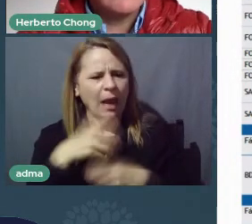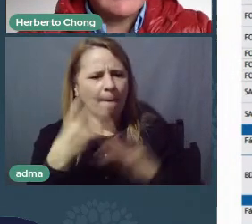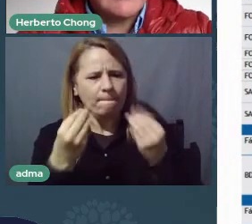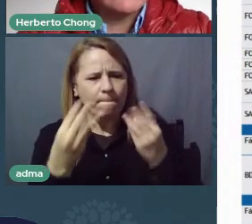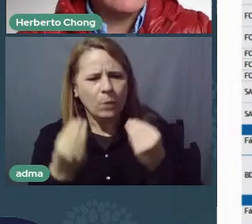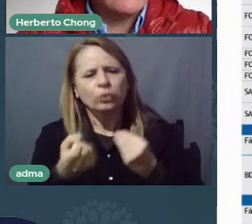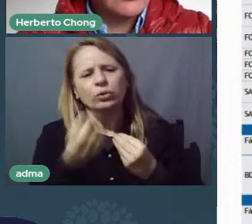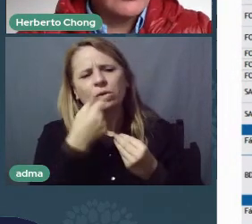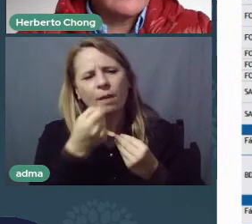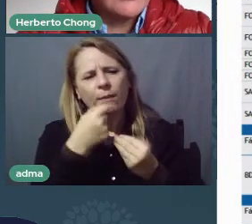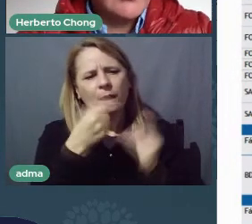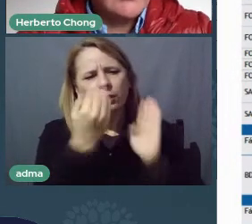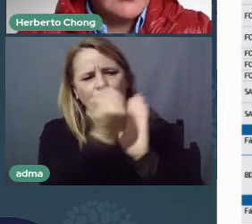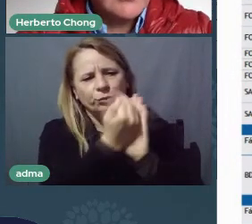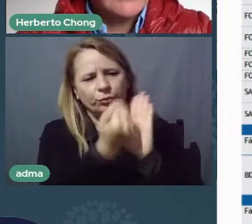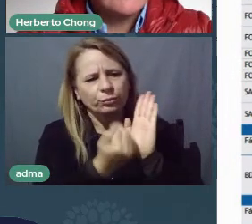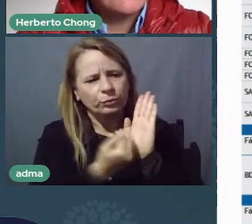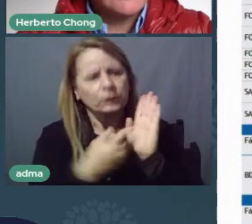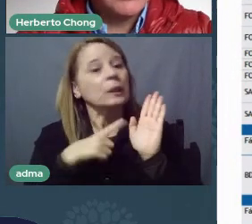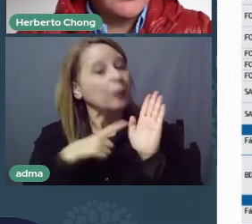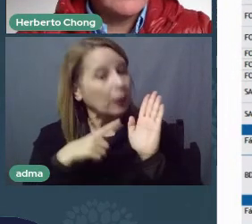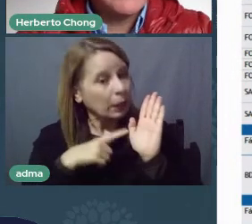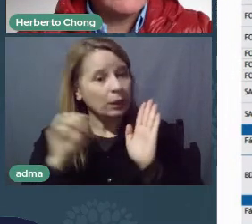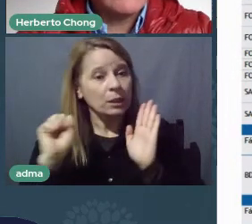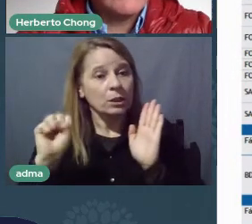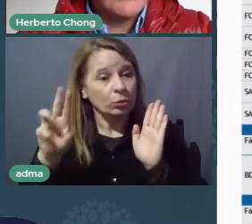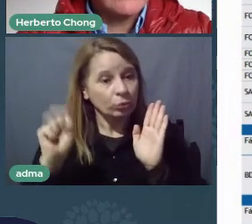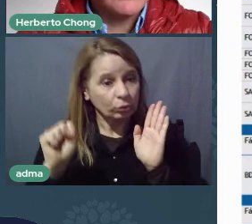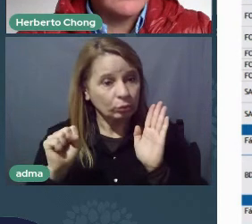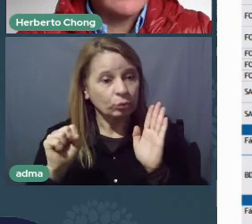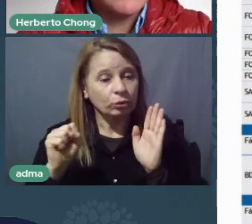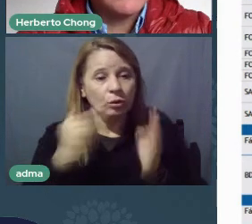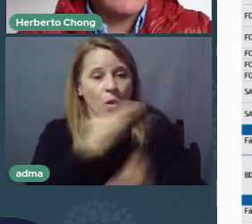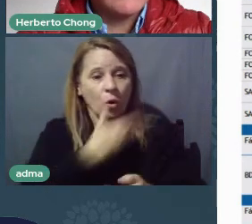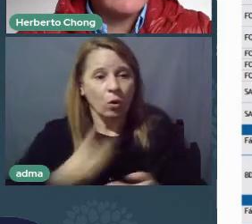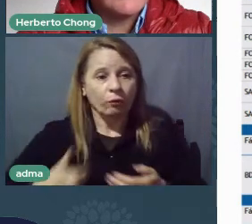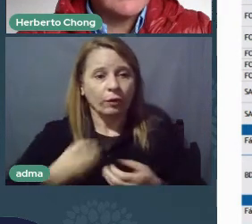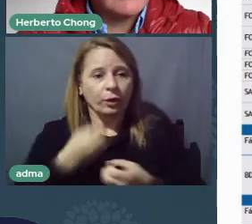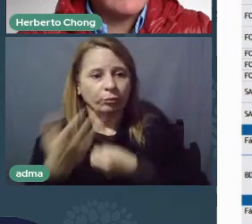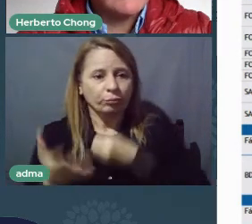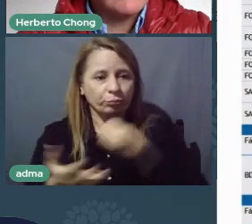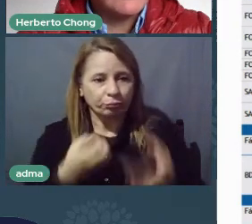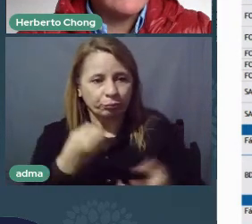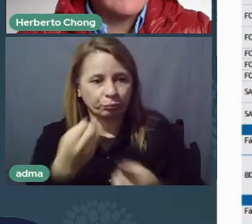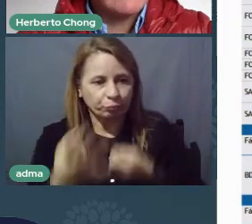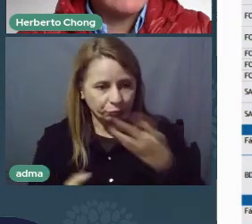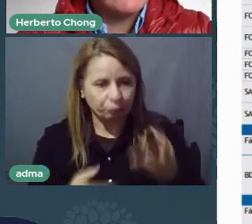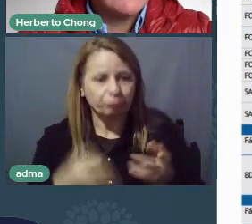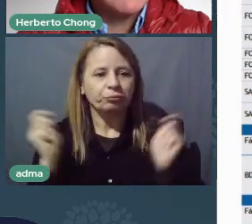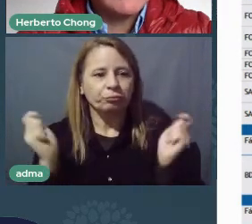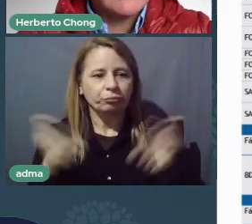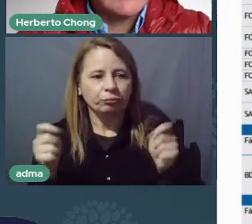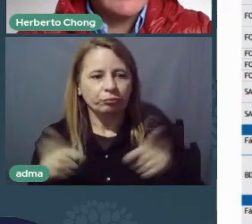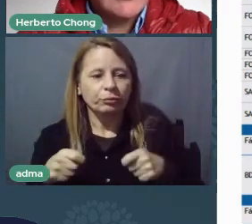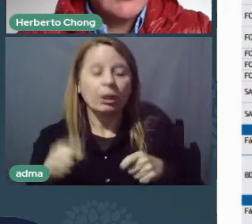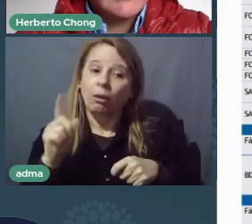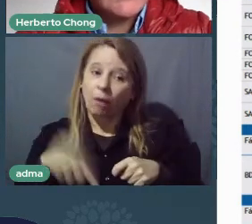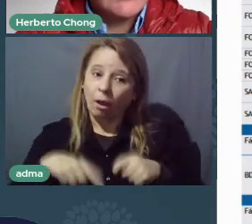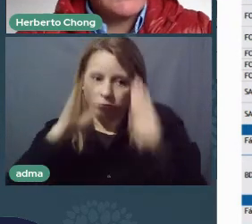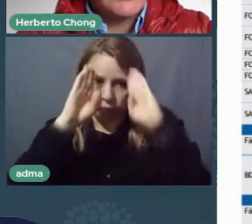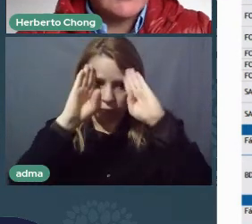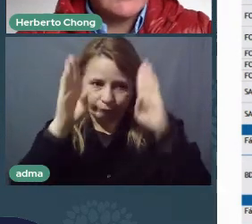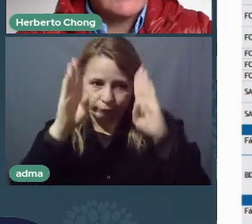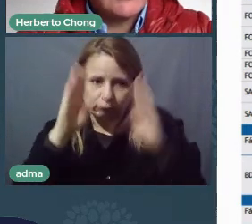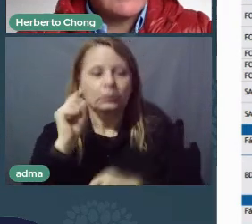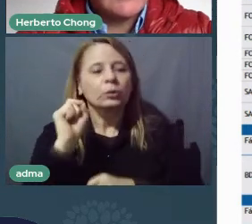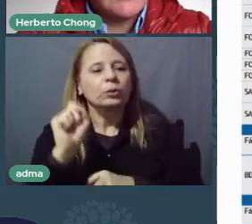nós temos elas no SUS, sim, distribuídas pelo governo federal. Então, eu acho que é fundamental a